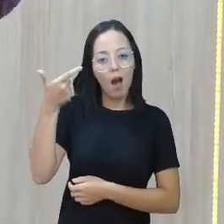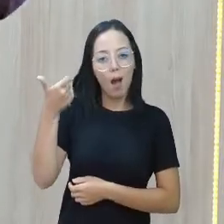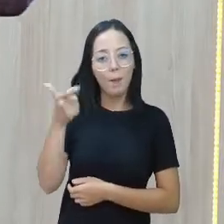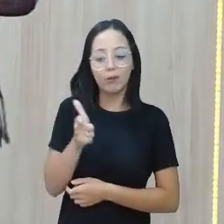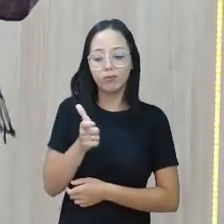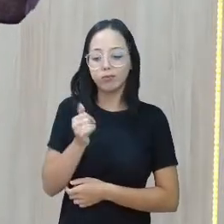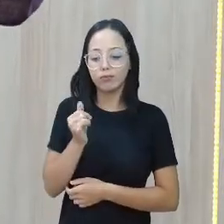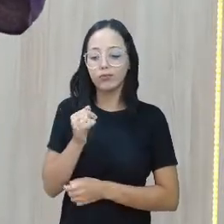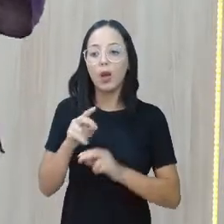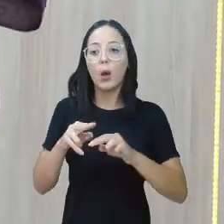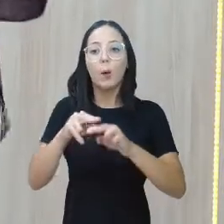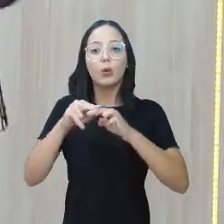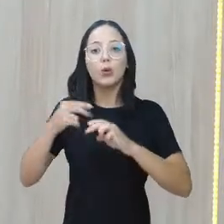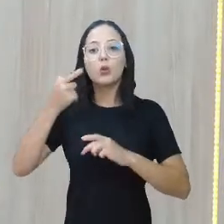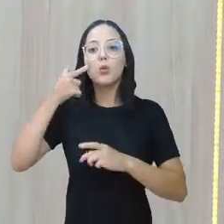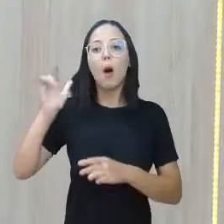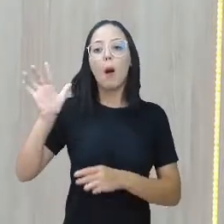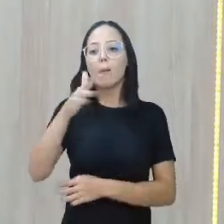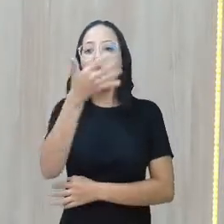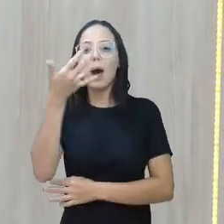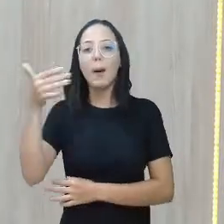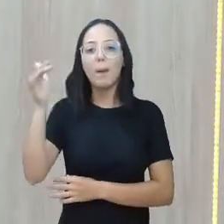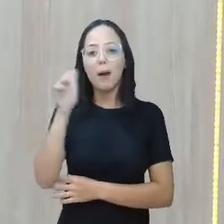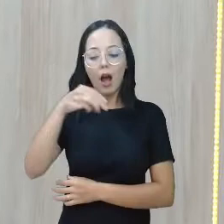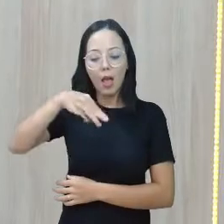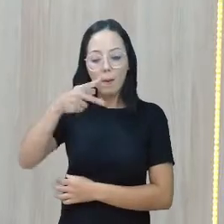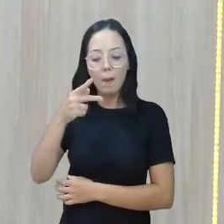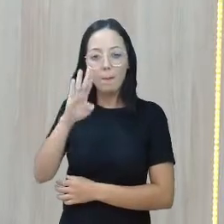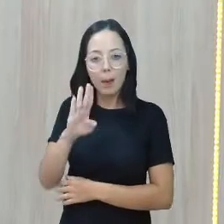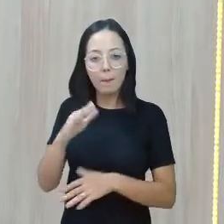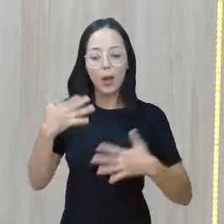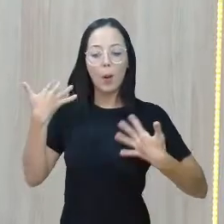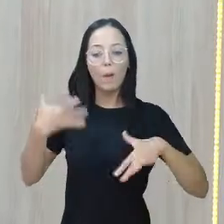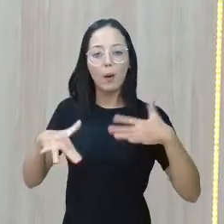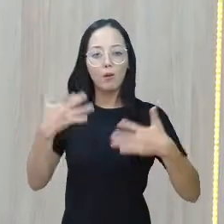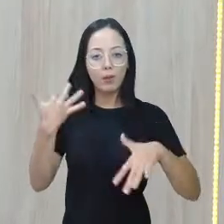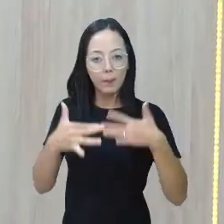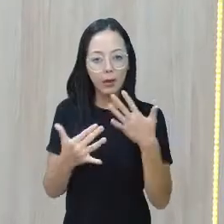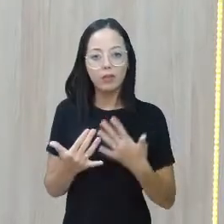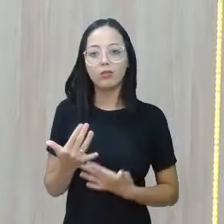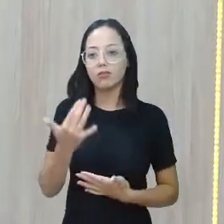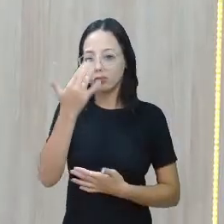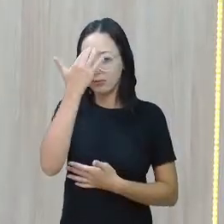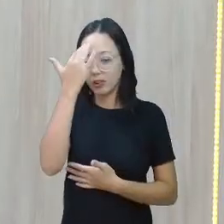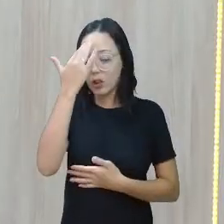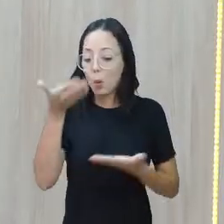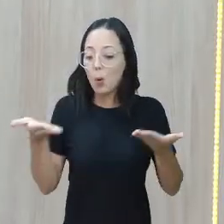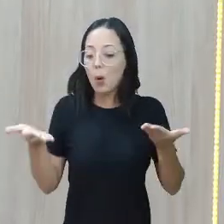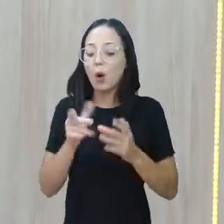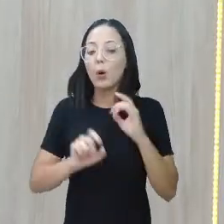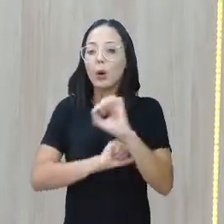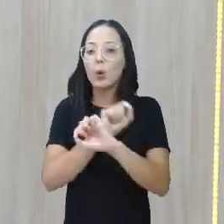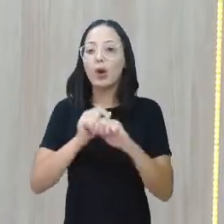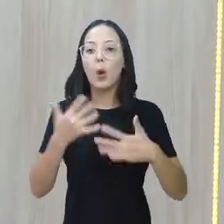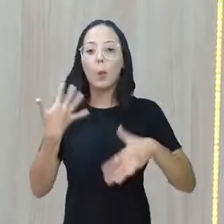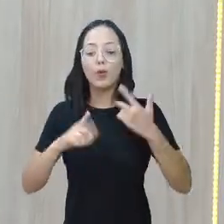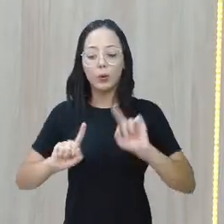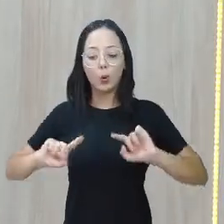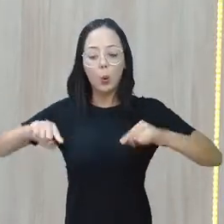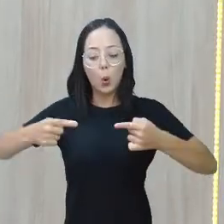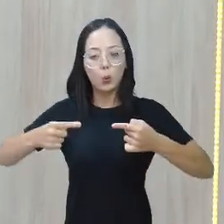foi essa bandeira que a MPB, o movimento, né? Agora movimento contra o golpe